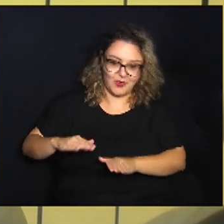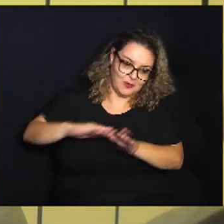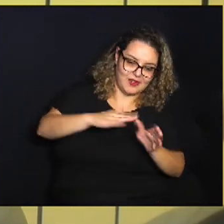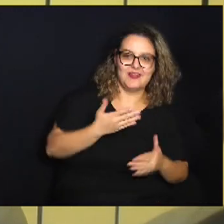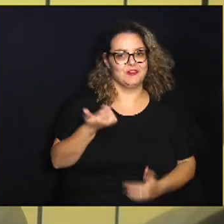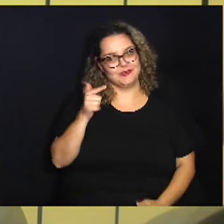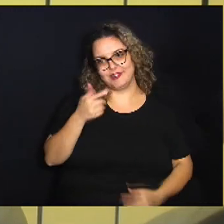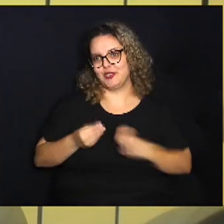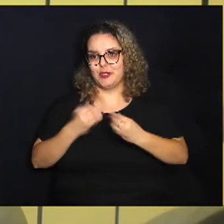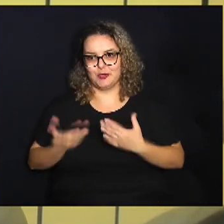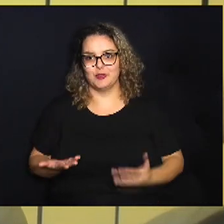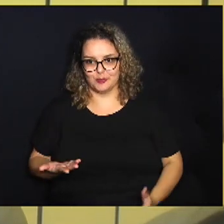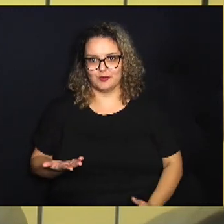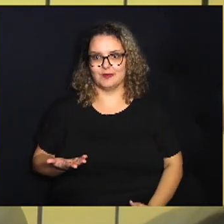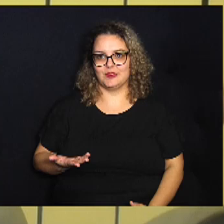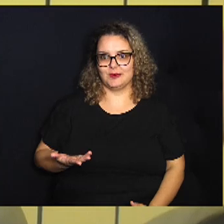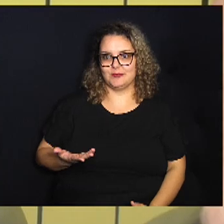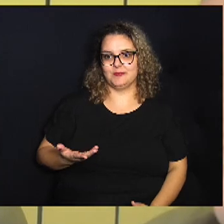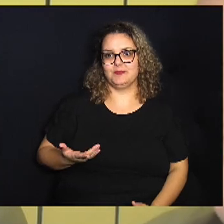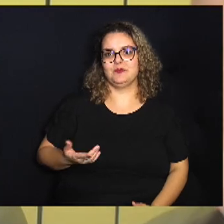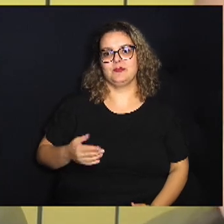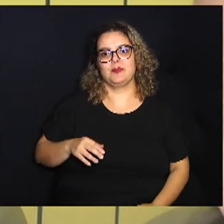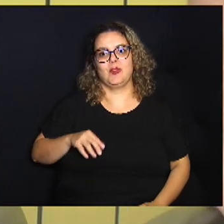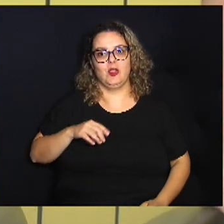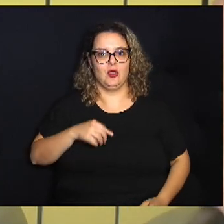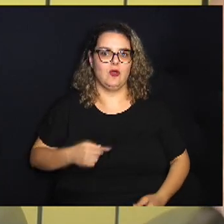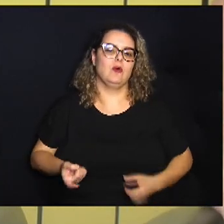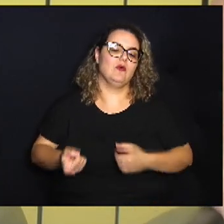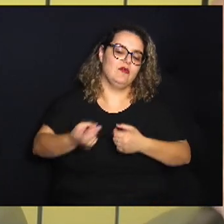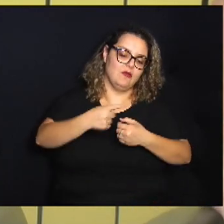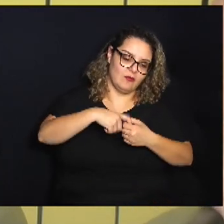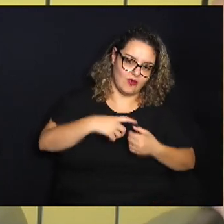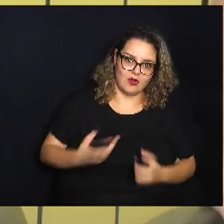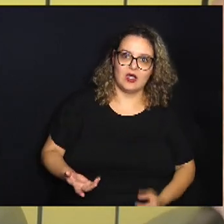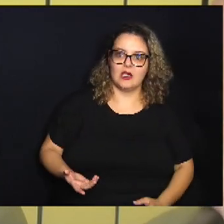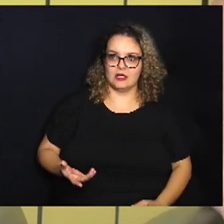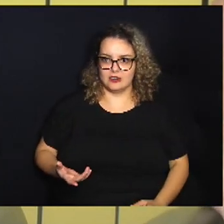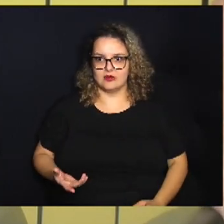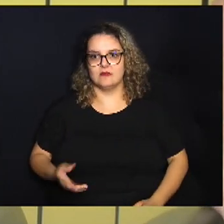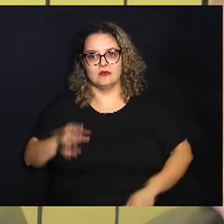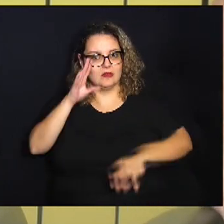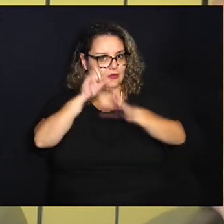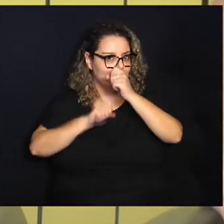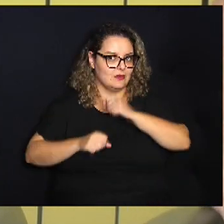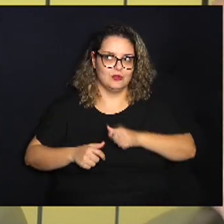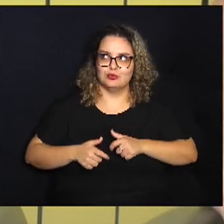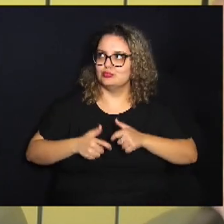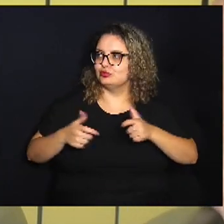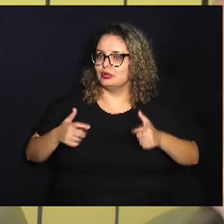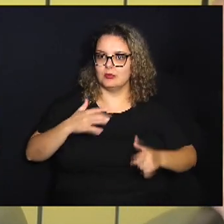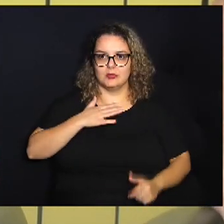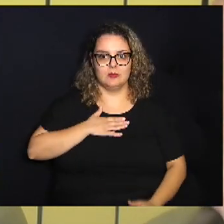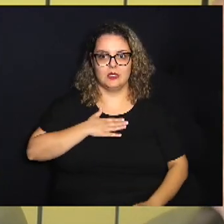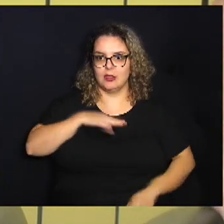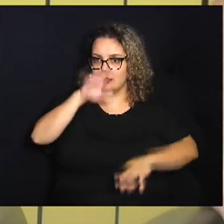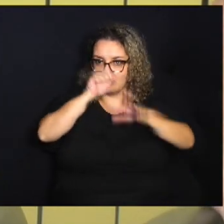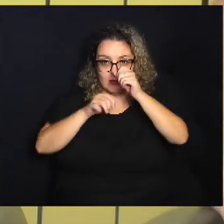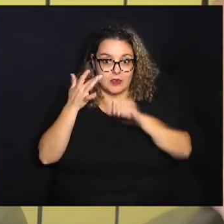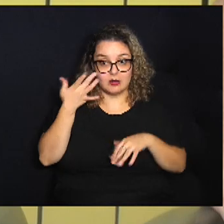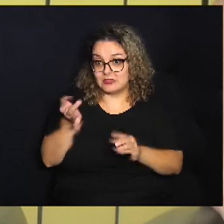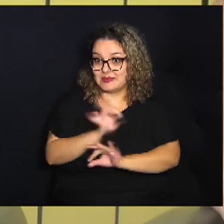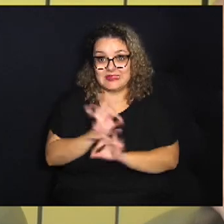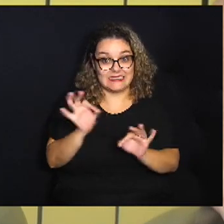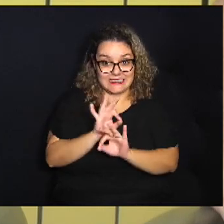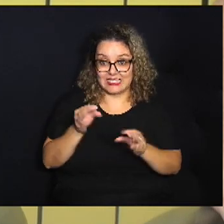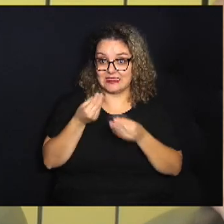dá. Então tem que sinalizar tudo, retorno. Então foi um aprendizado enorme para mim, eu tive que aprender, não sabia nada